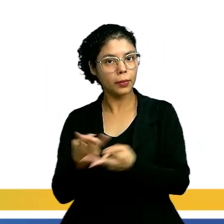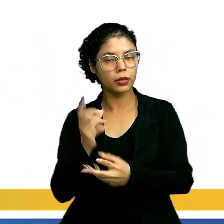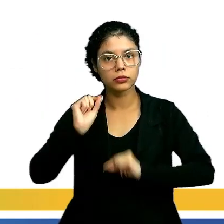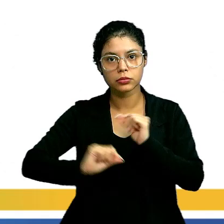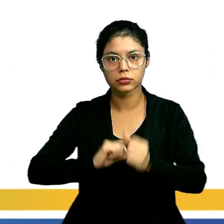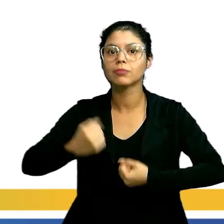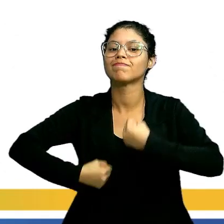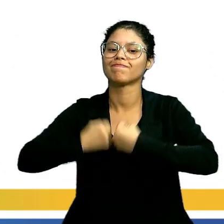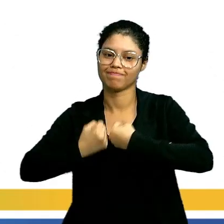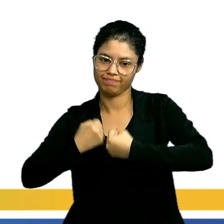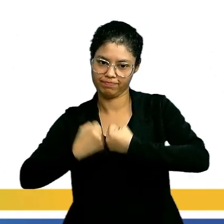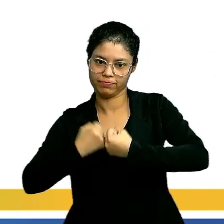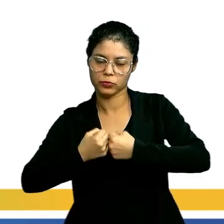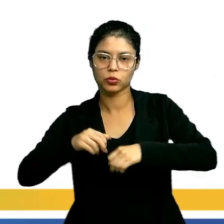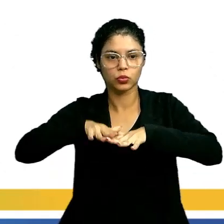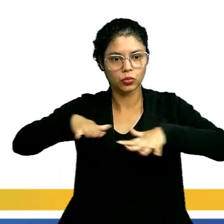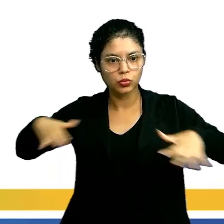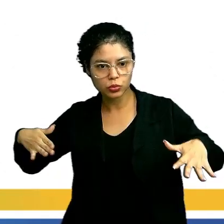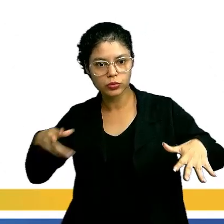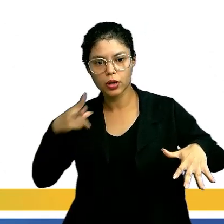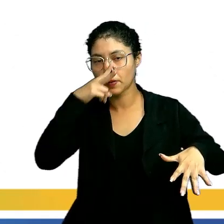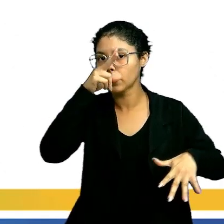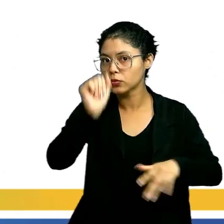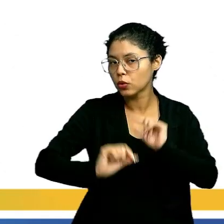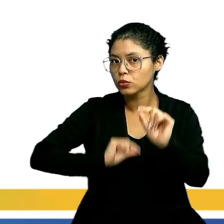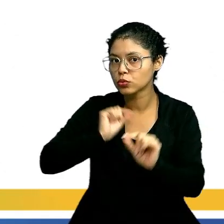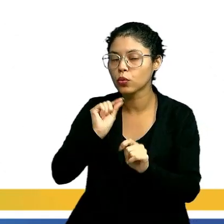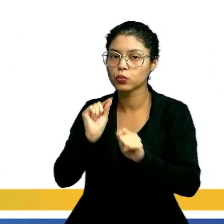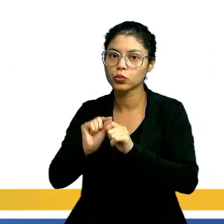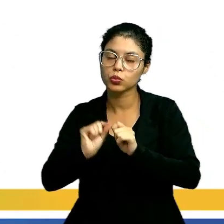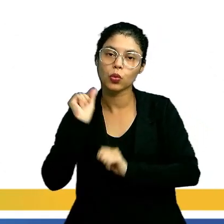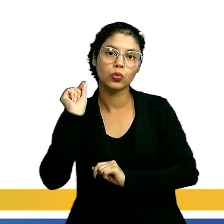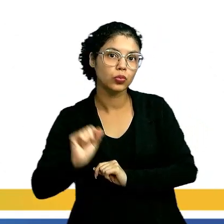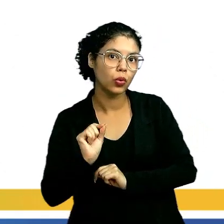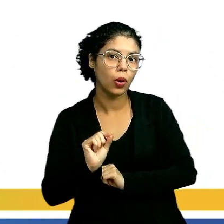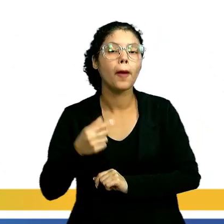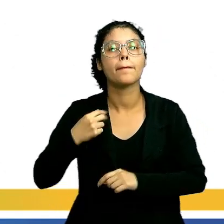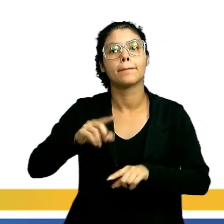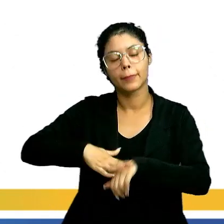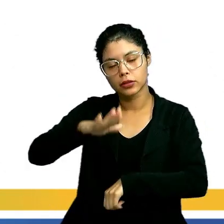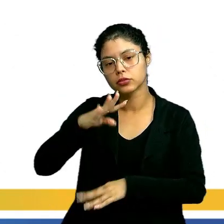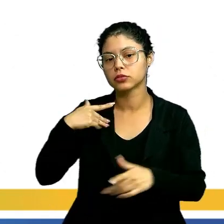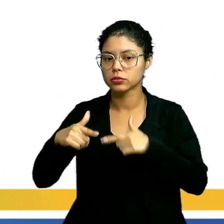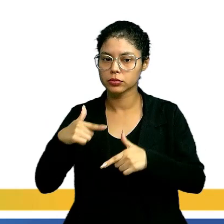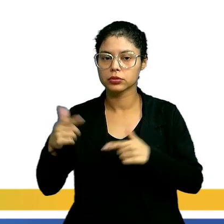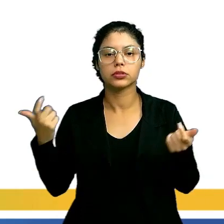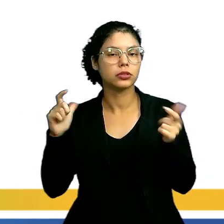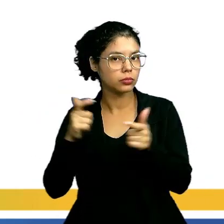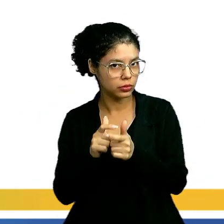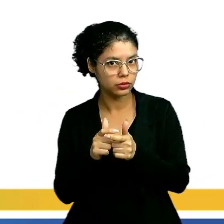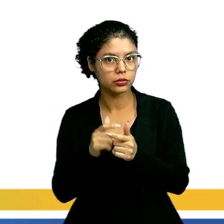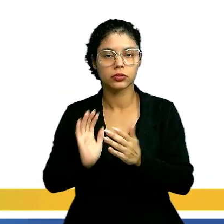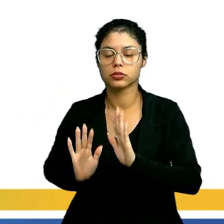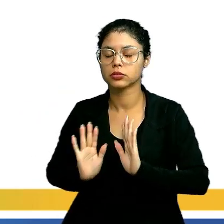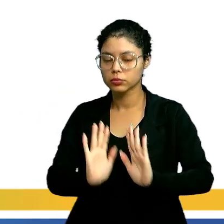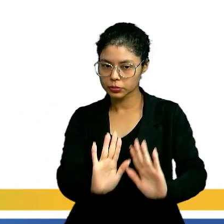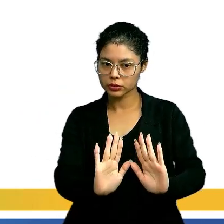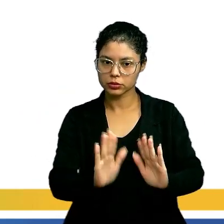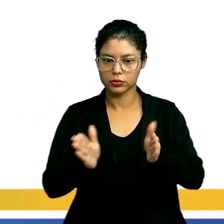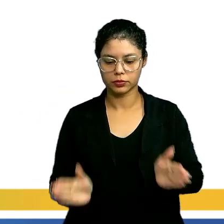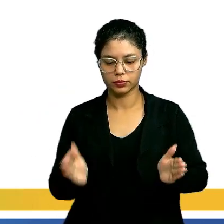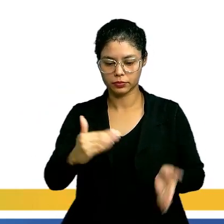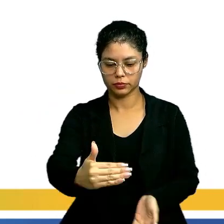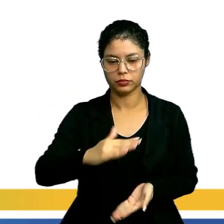estar em atrito com o chão. Esse atrito ele faz com que você tenha mais trabalho ou menos trabalho ao empurrar essa